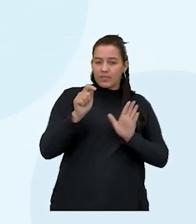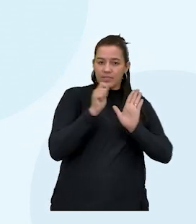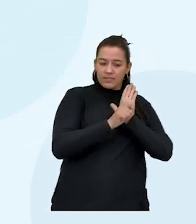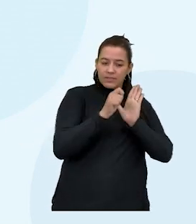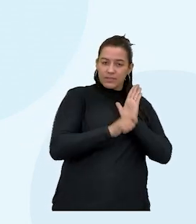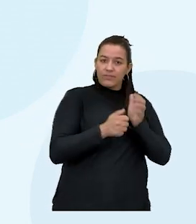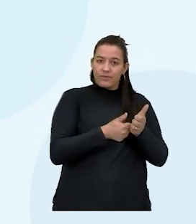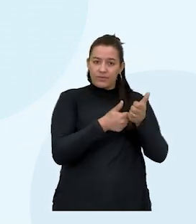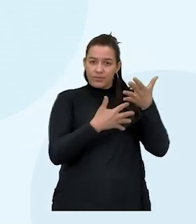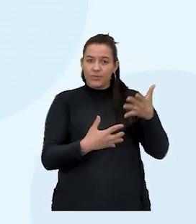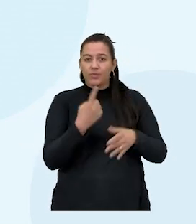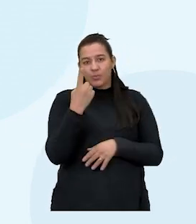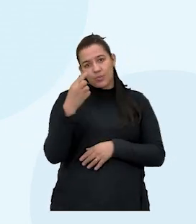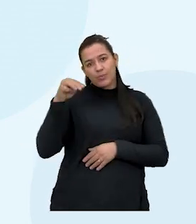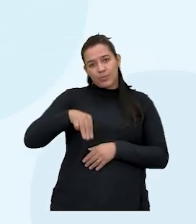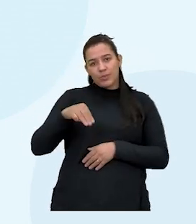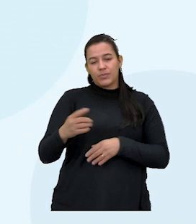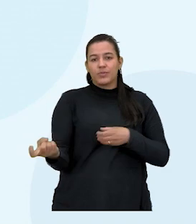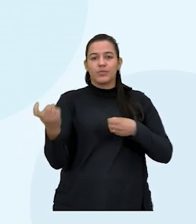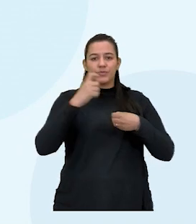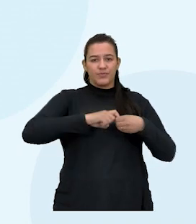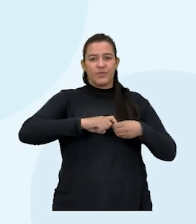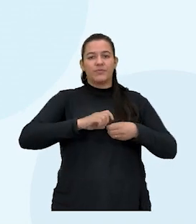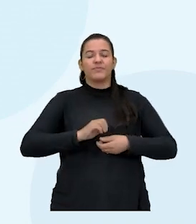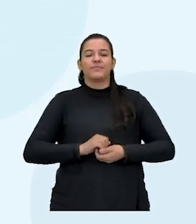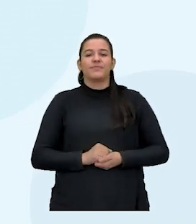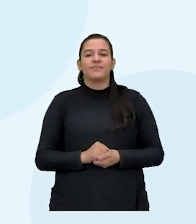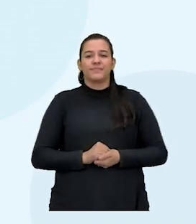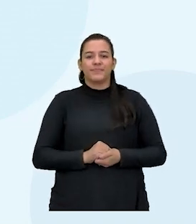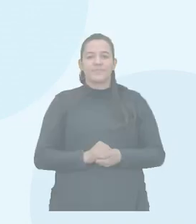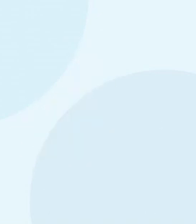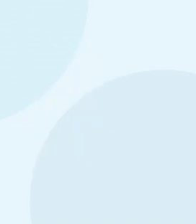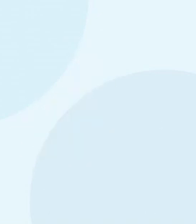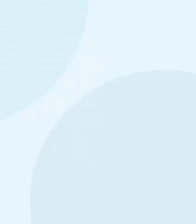nosso chat e em 1 minuto a gente volta.